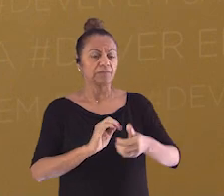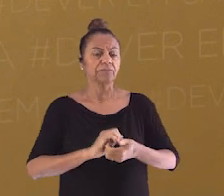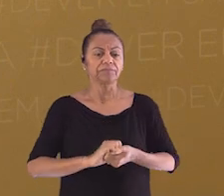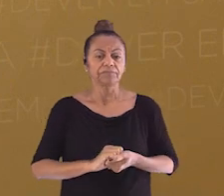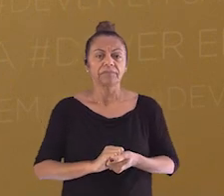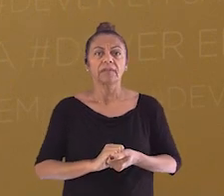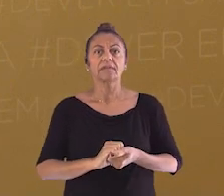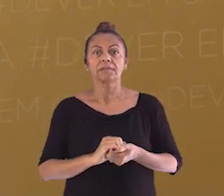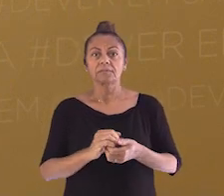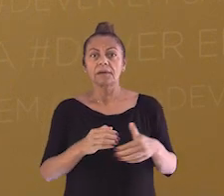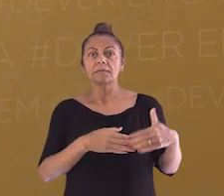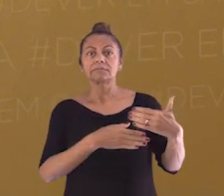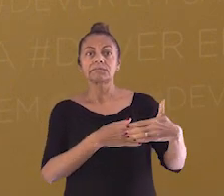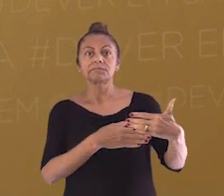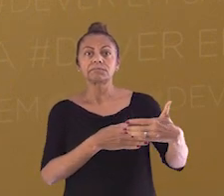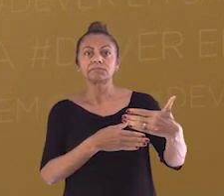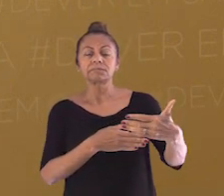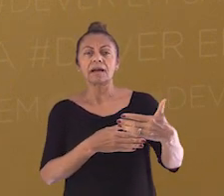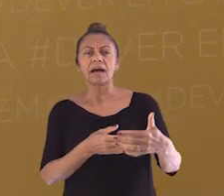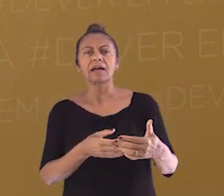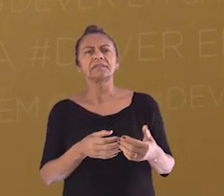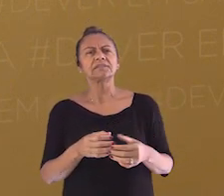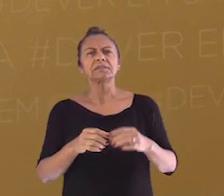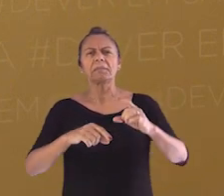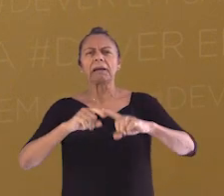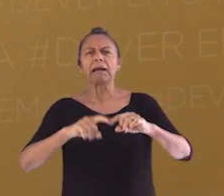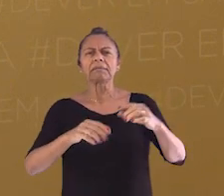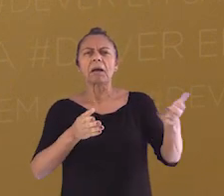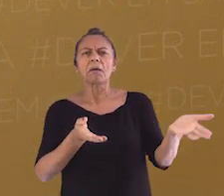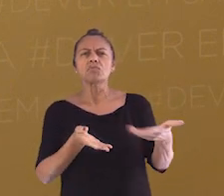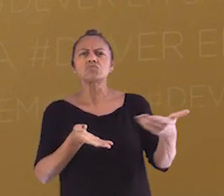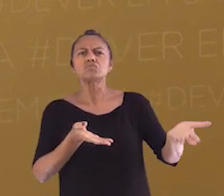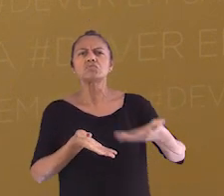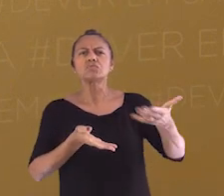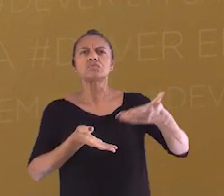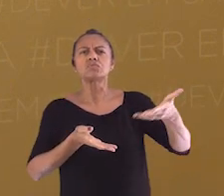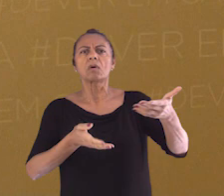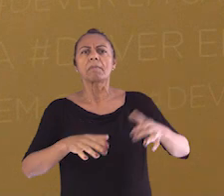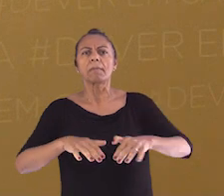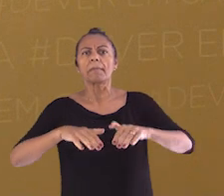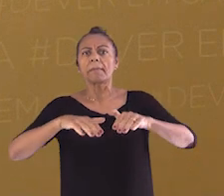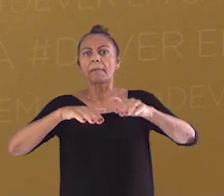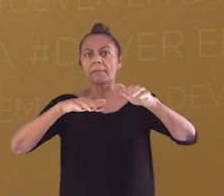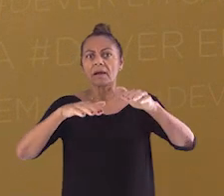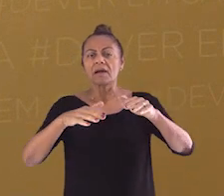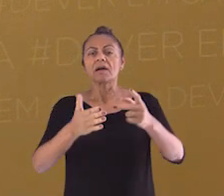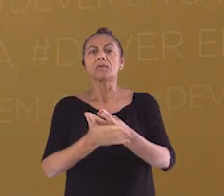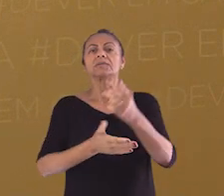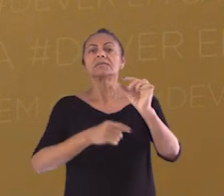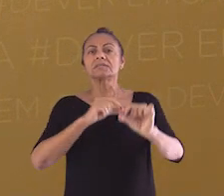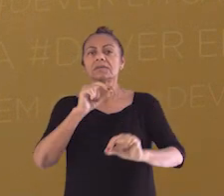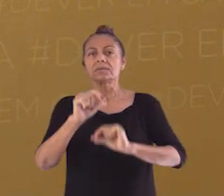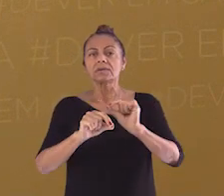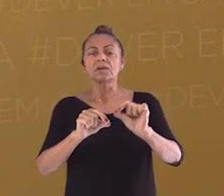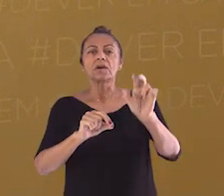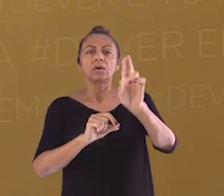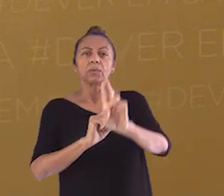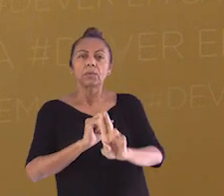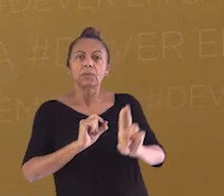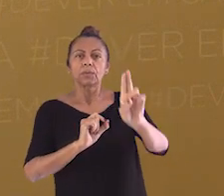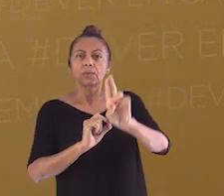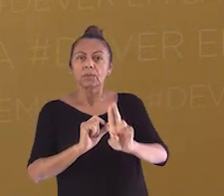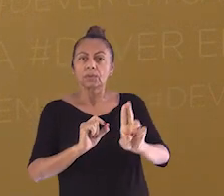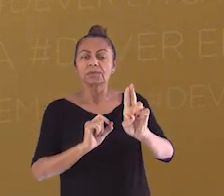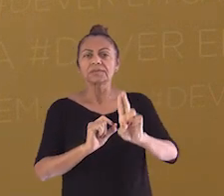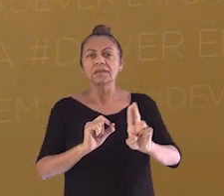acelerar e ampliar o processo produtivo, as principais coisas que foram acontecendo foi o uso e a intervenção